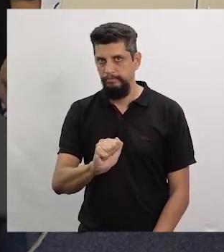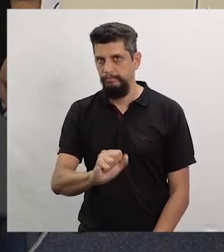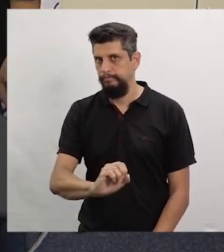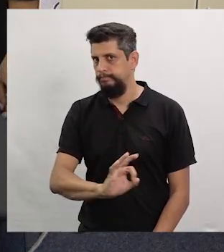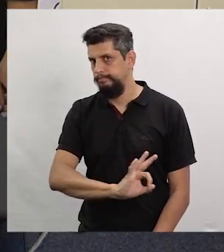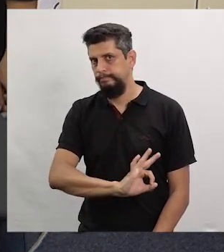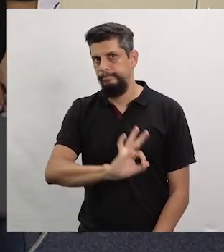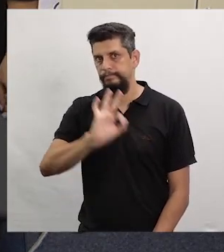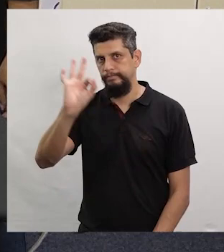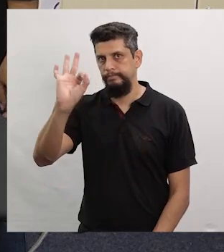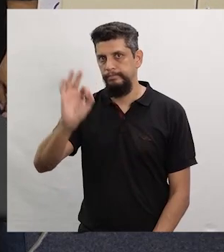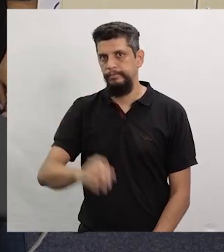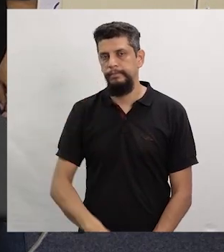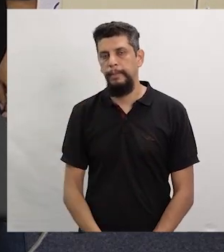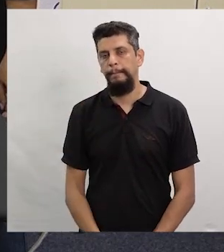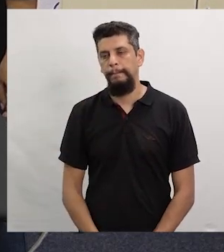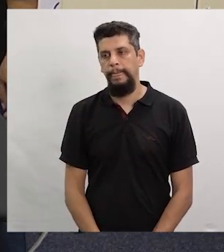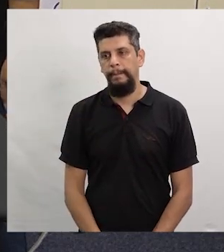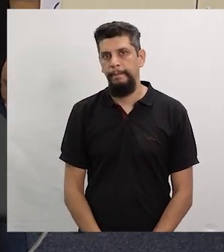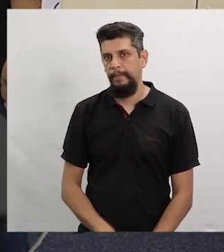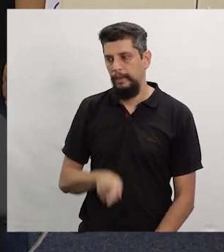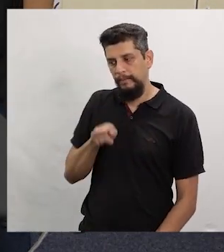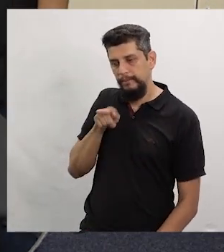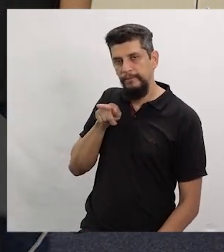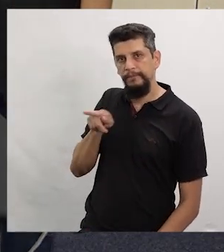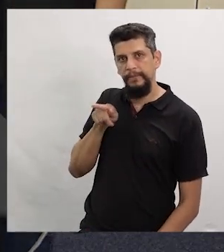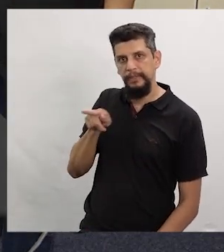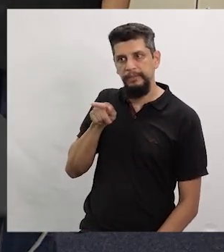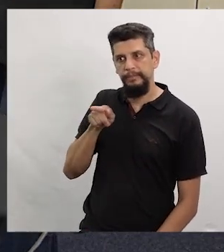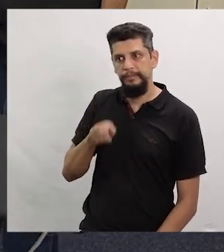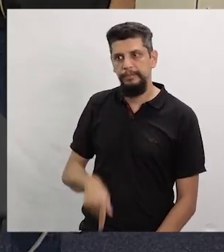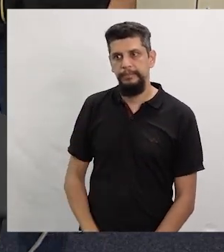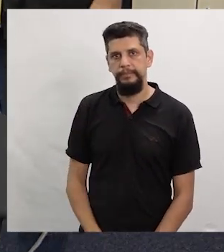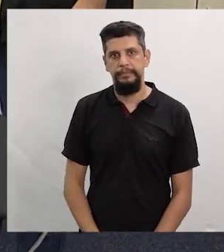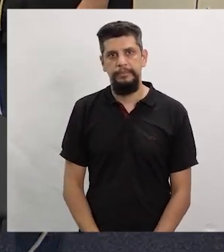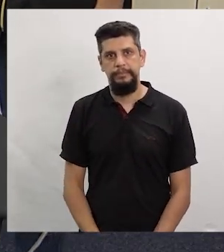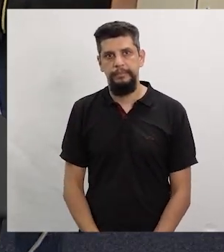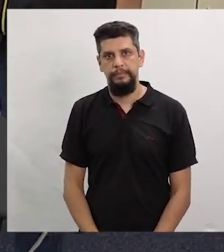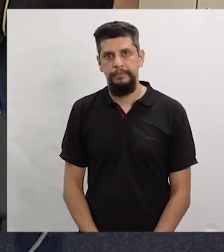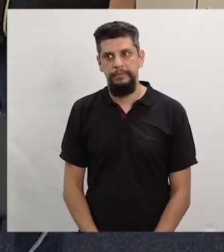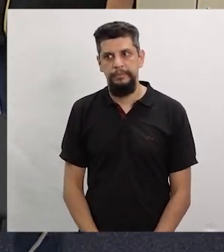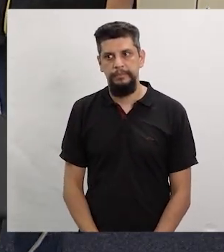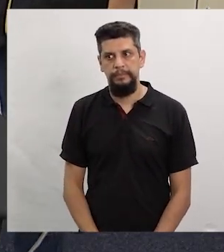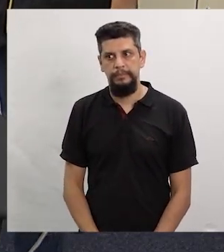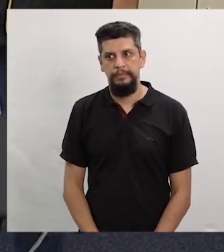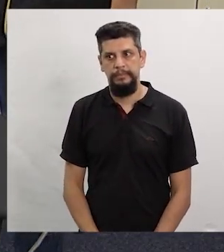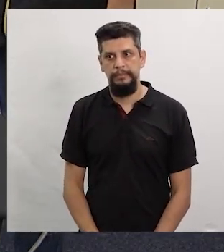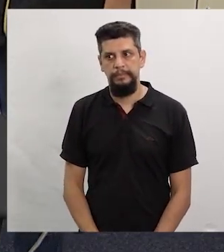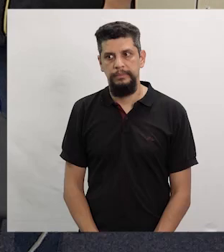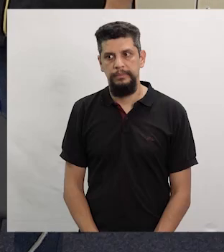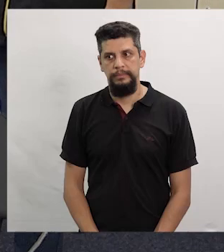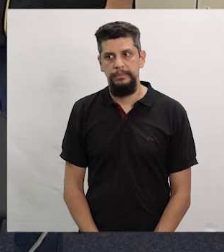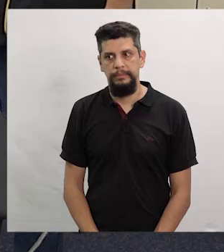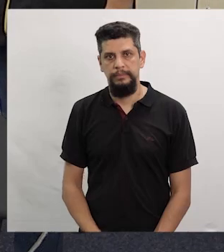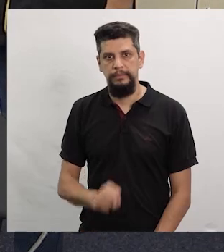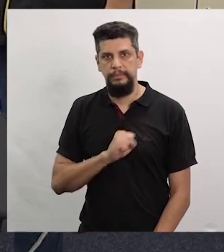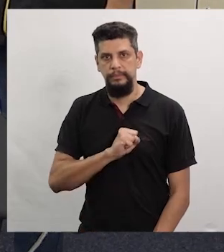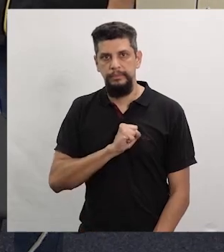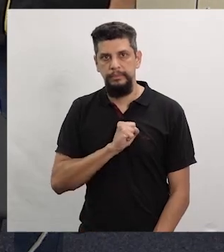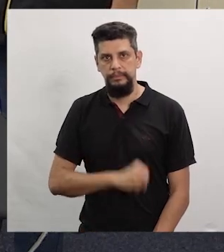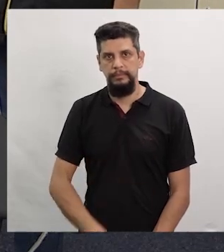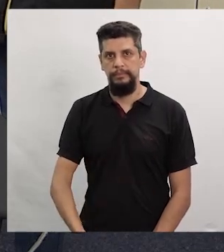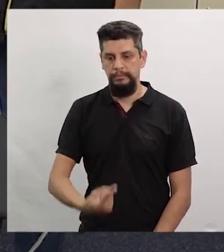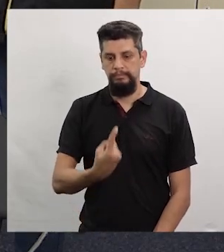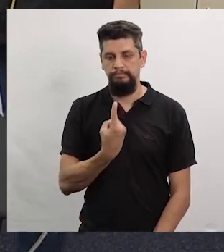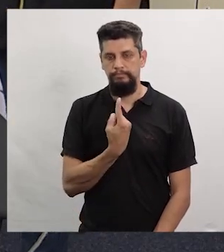muito bem muito bem vamos lá agora é minha vez sua vez dois e foi agora caiu